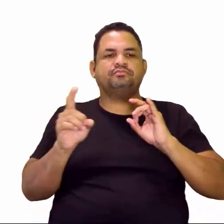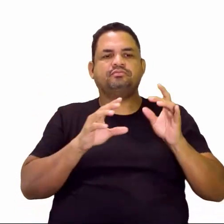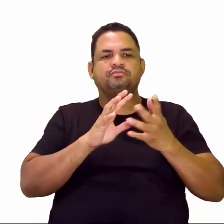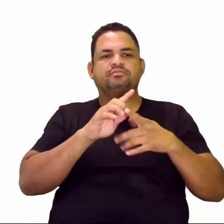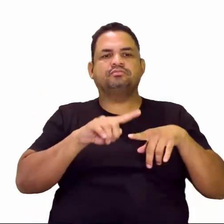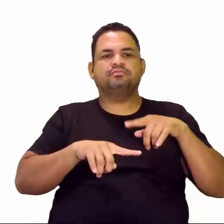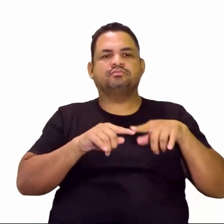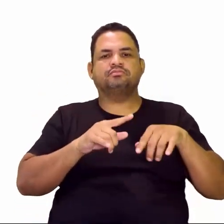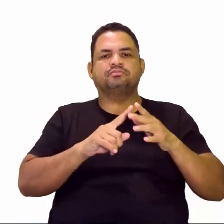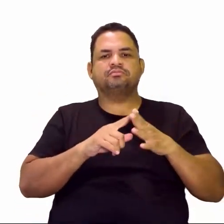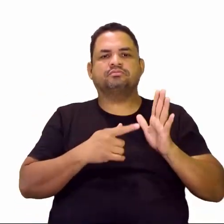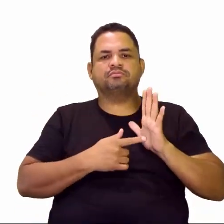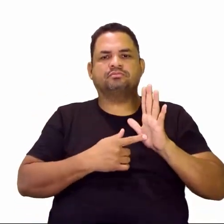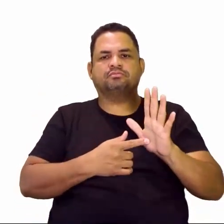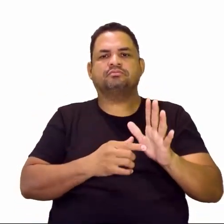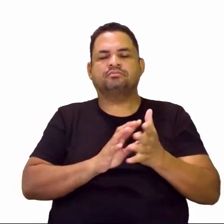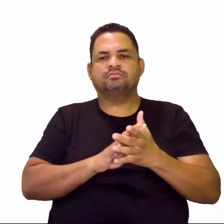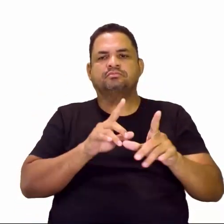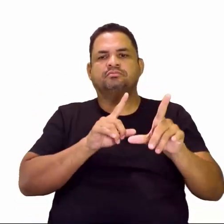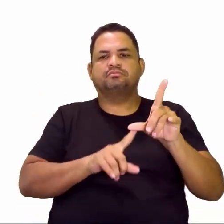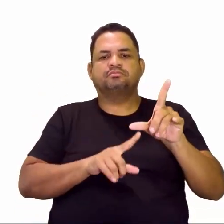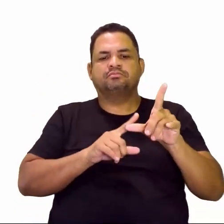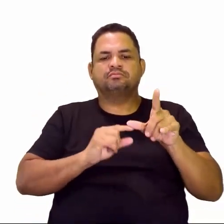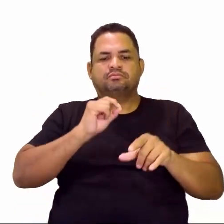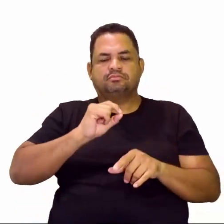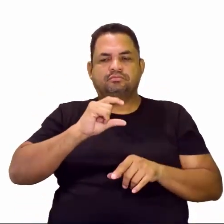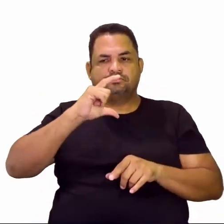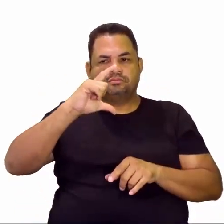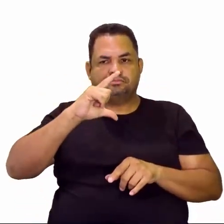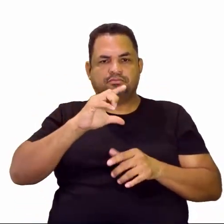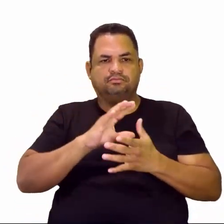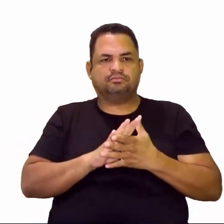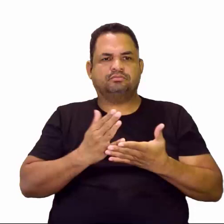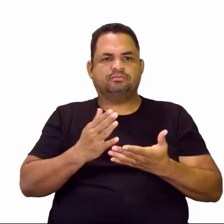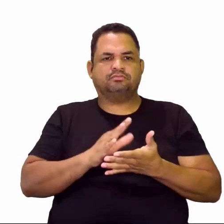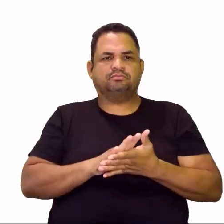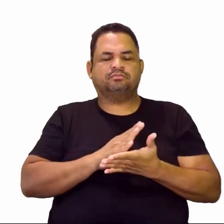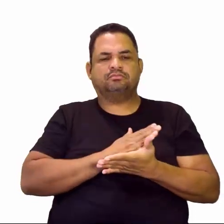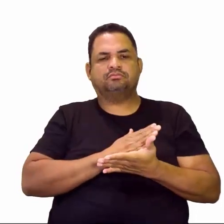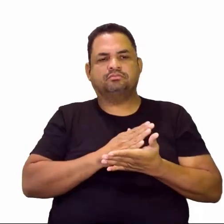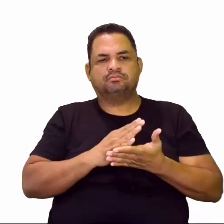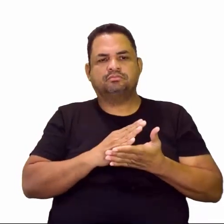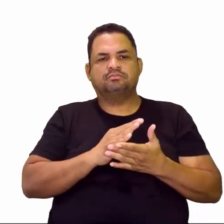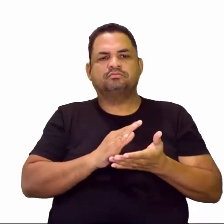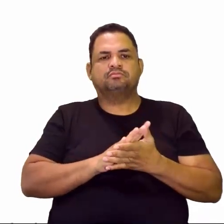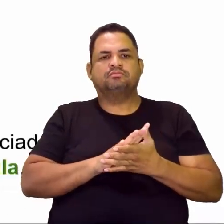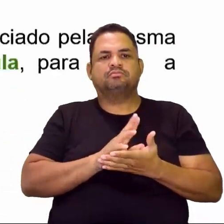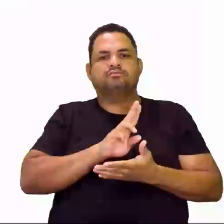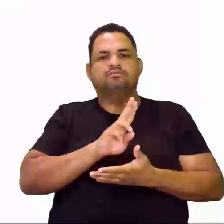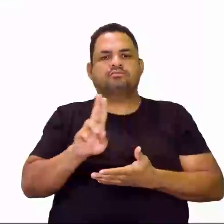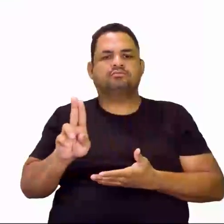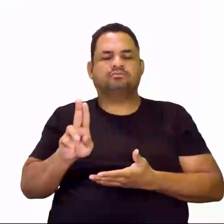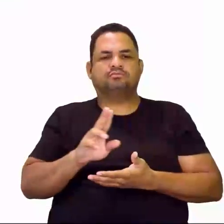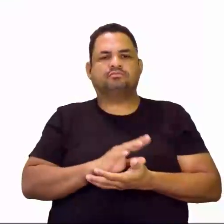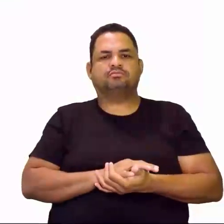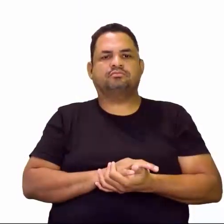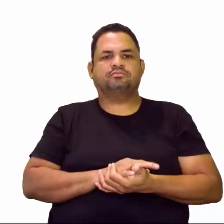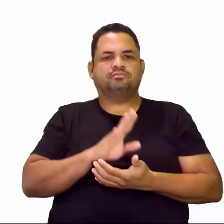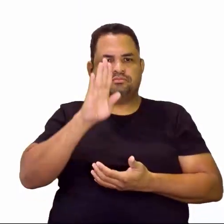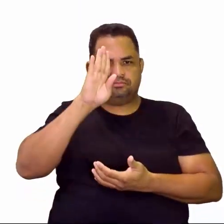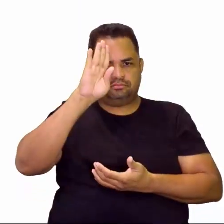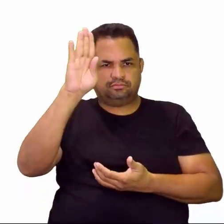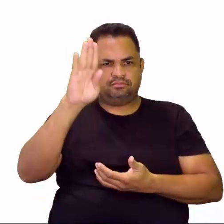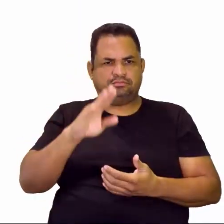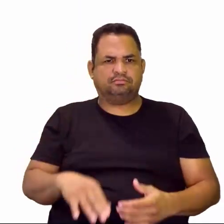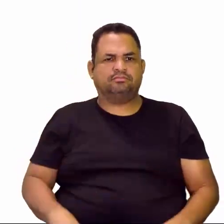Cada elemento químico é representado por uma letra maiúscula, geralmente é a inicial do seu nome